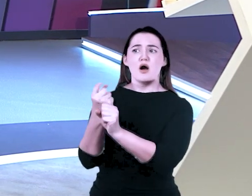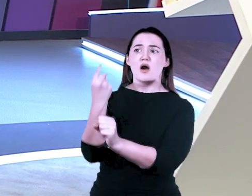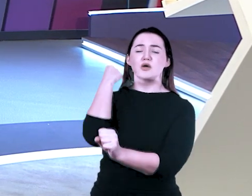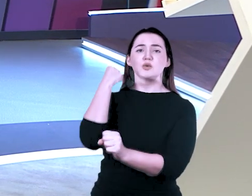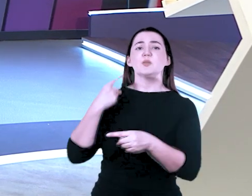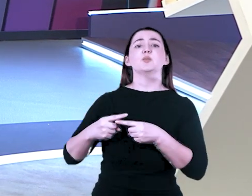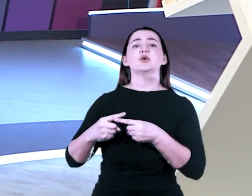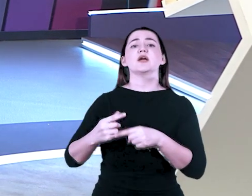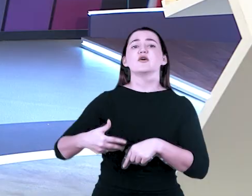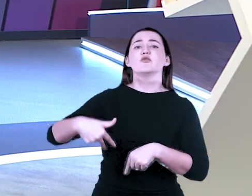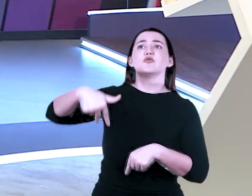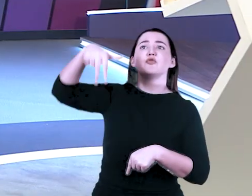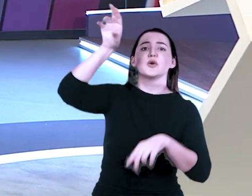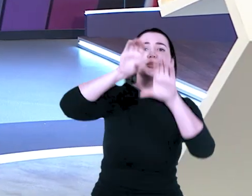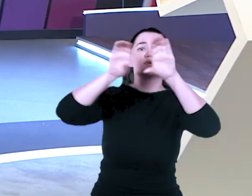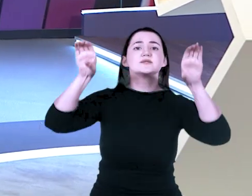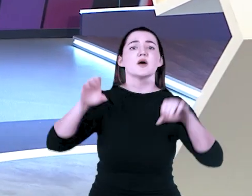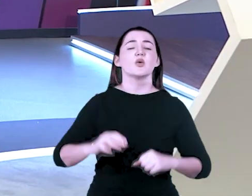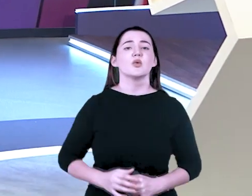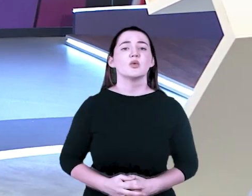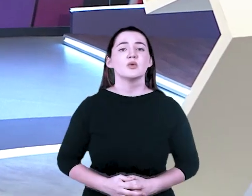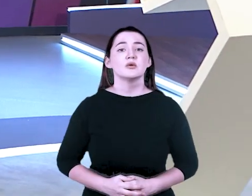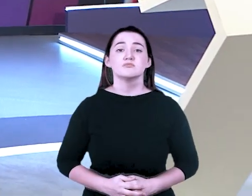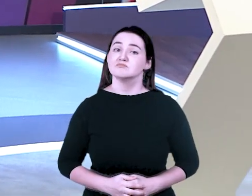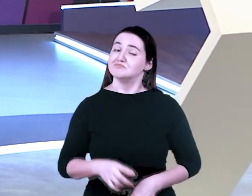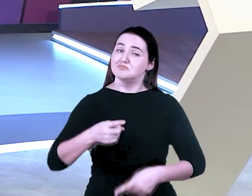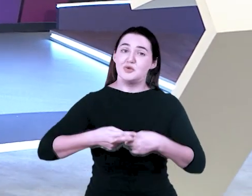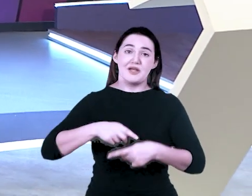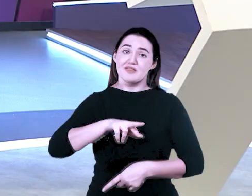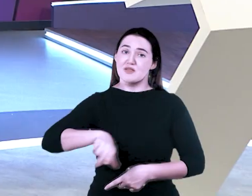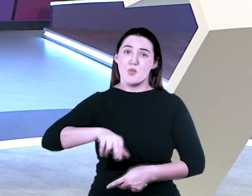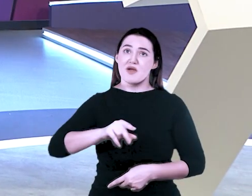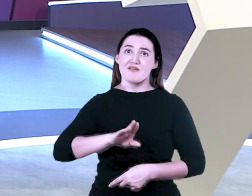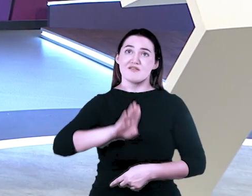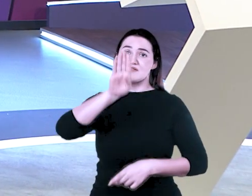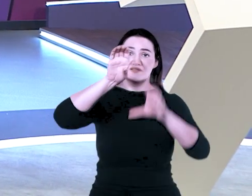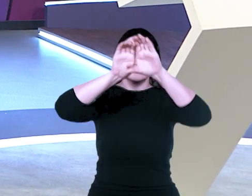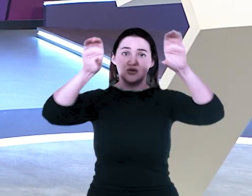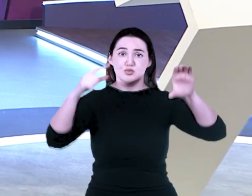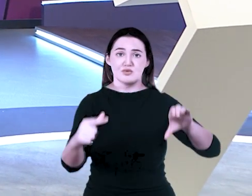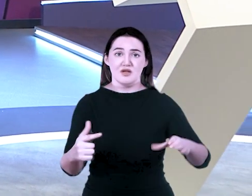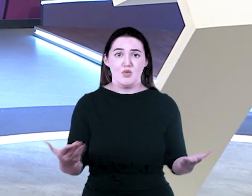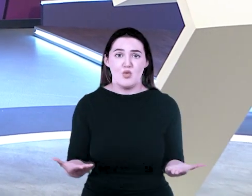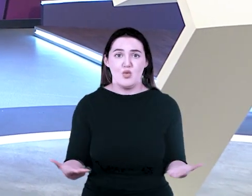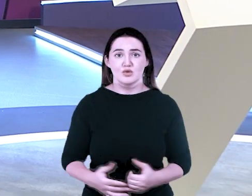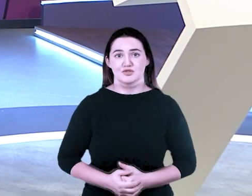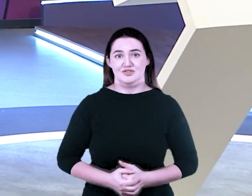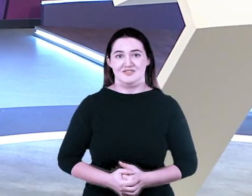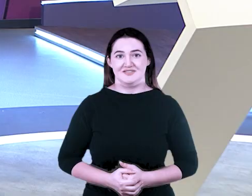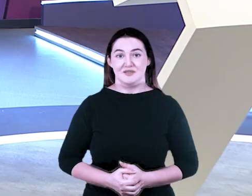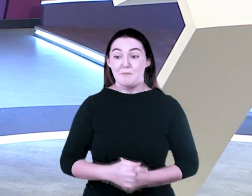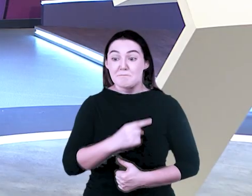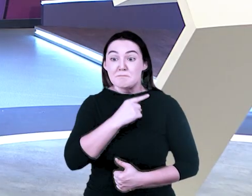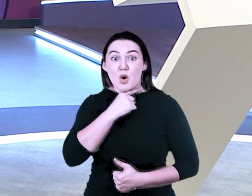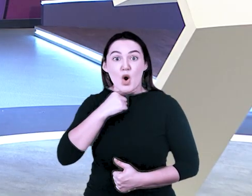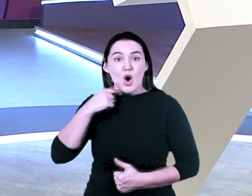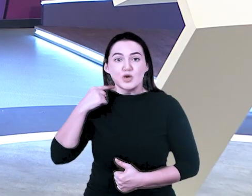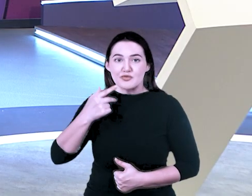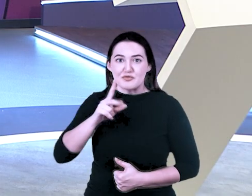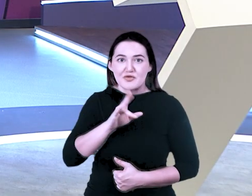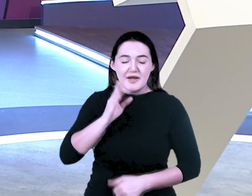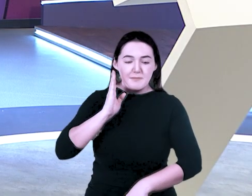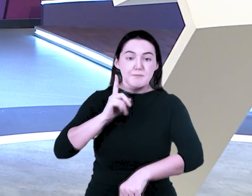o coração de Deus. E a Bíblia diz que ele não foi para o céu. Se ele não foi para o céu, é porque os mortos não vão para o